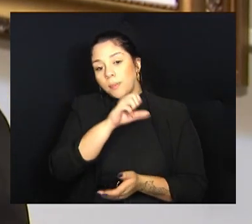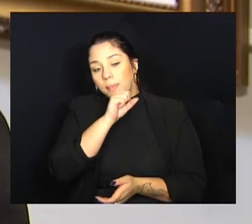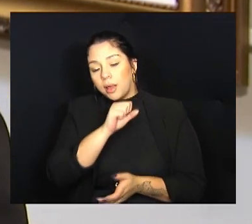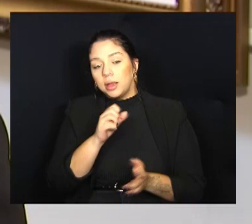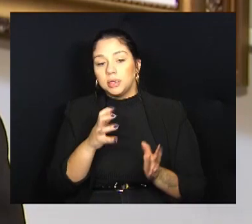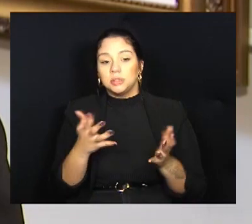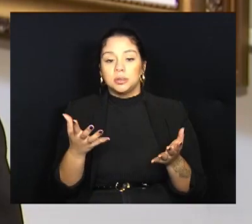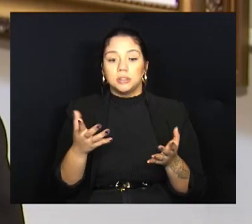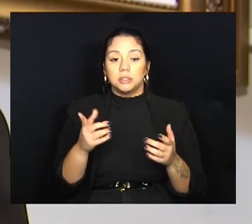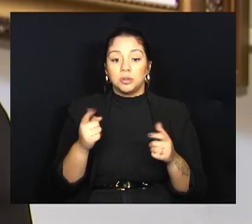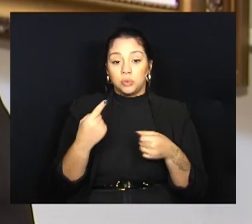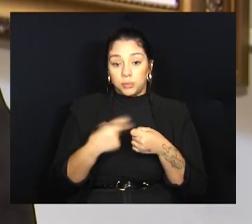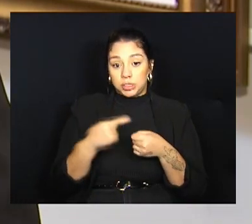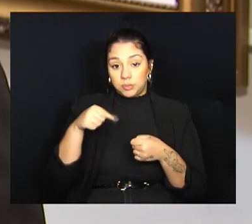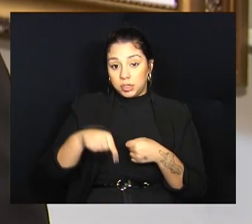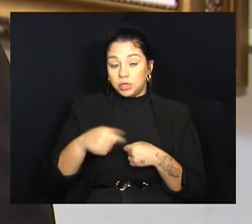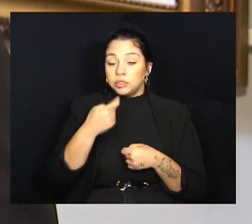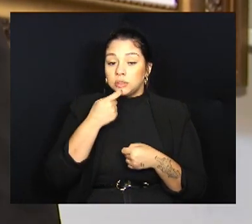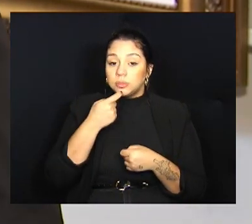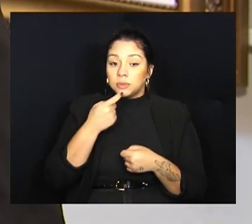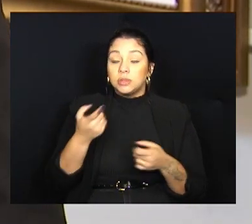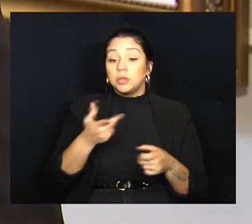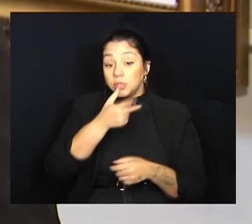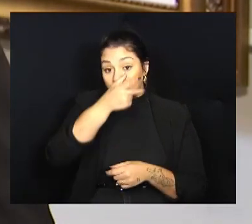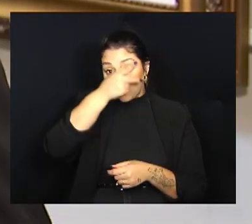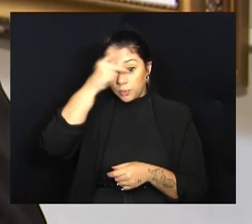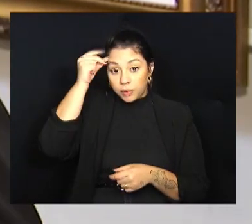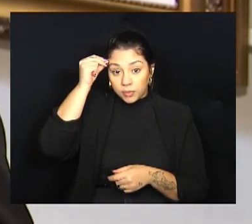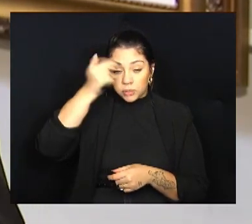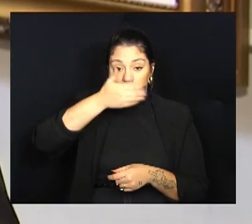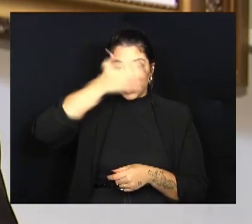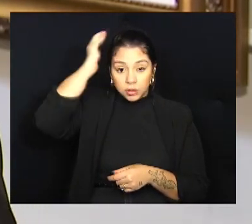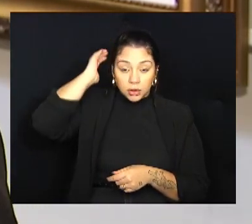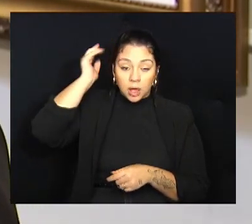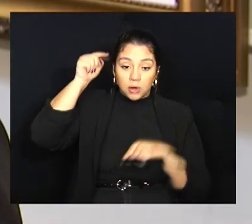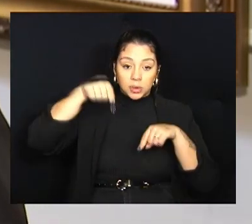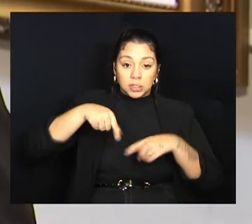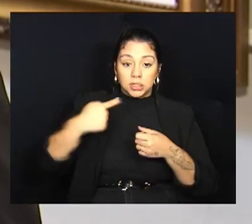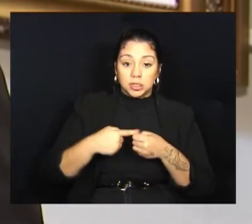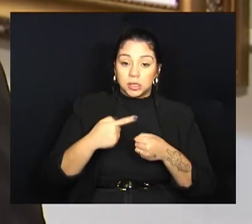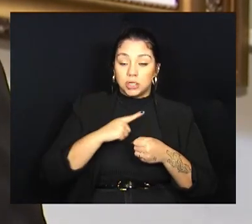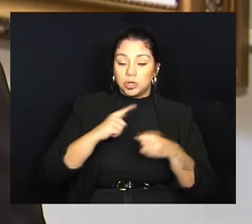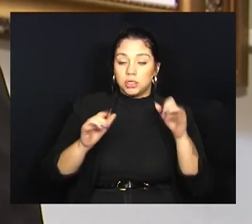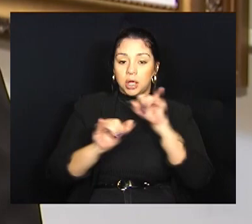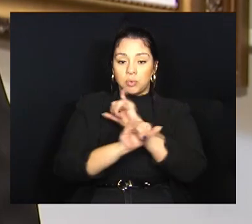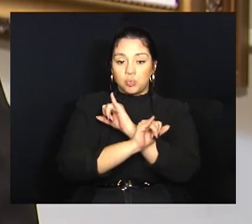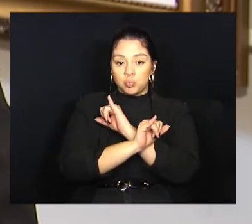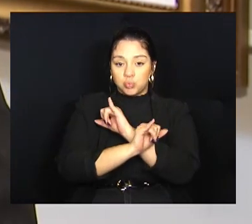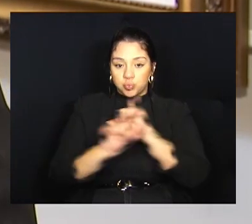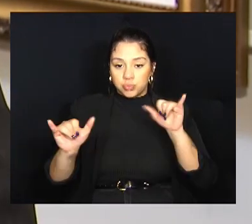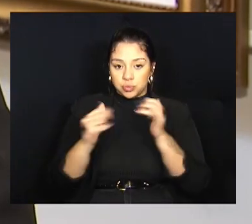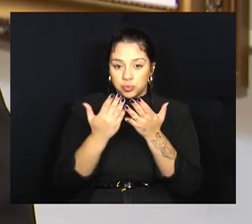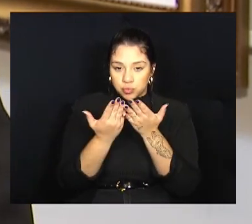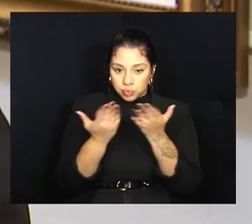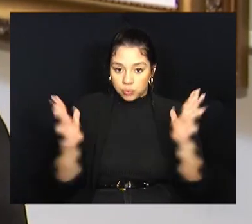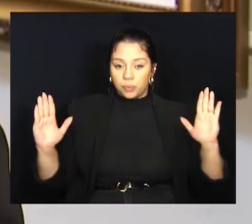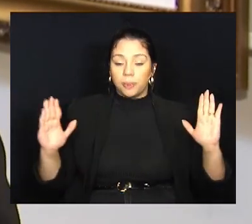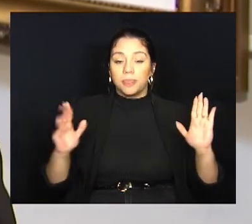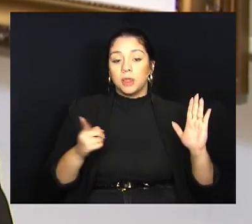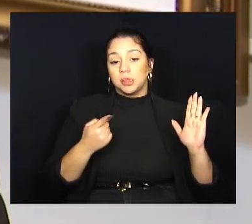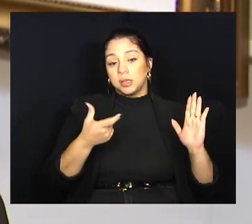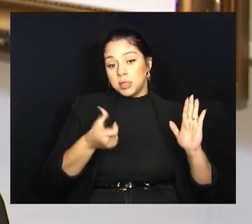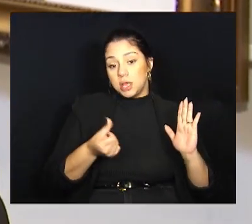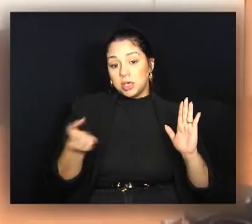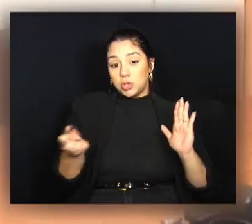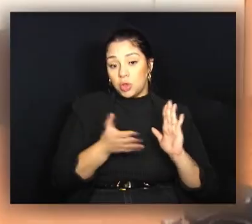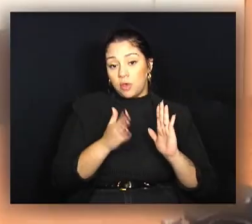creches no município de Campinas, e o prefeito da nossa cidade faz esse lançamento de 16 novas creches no